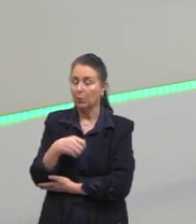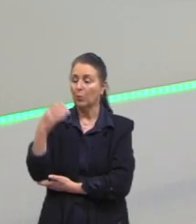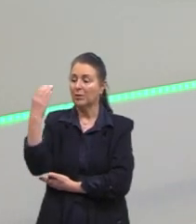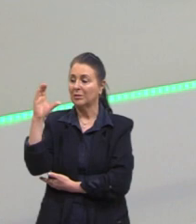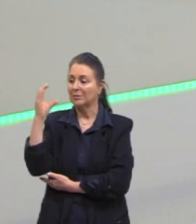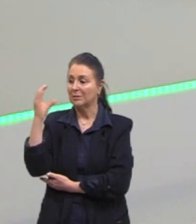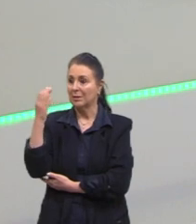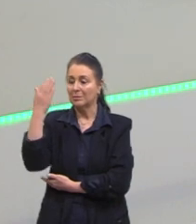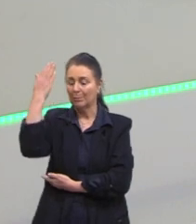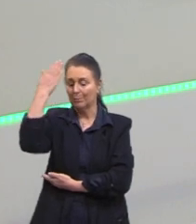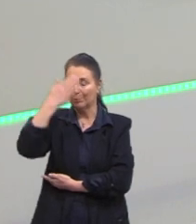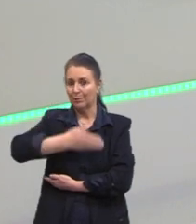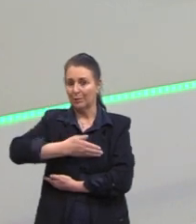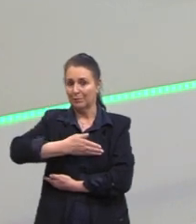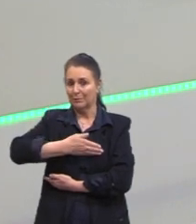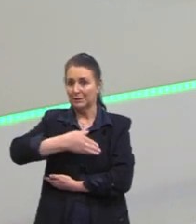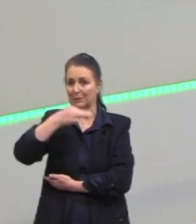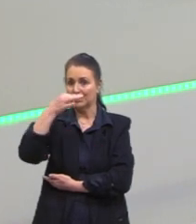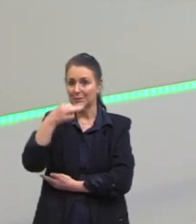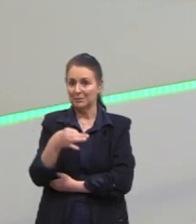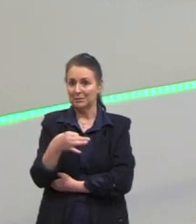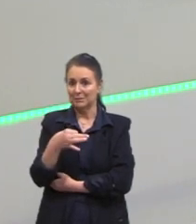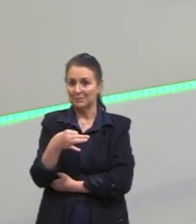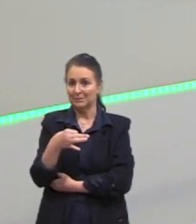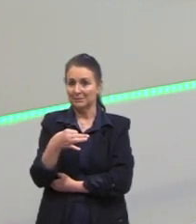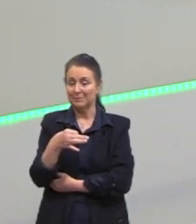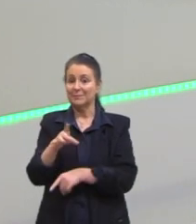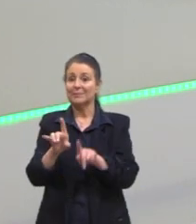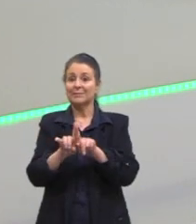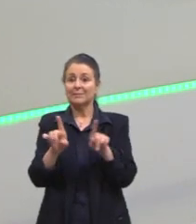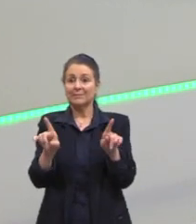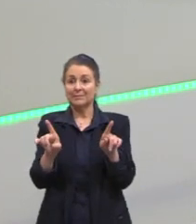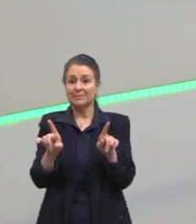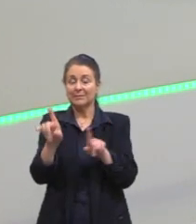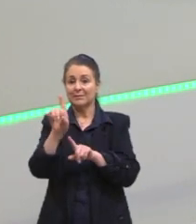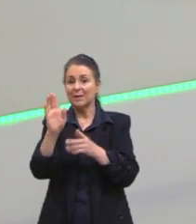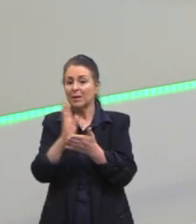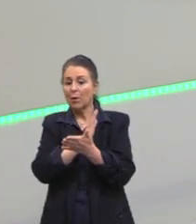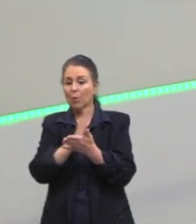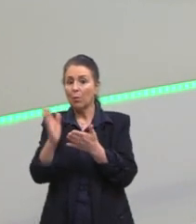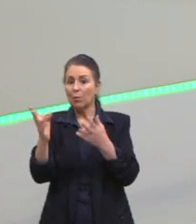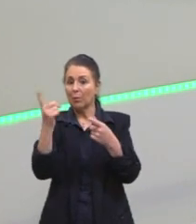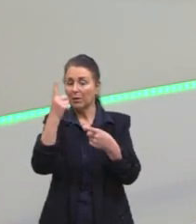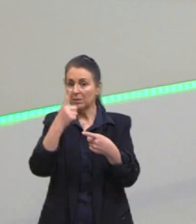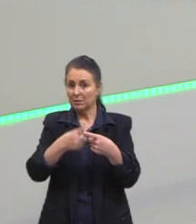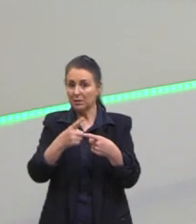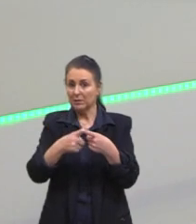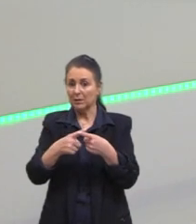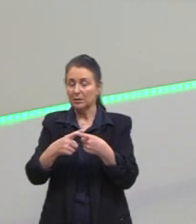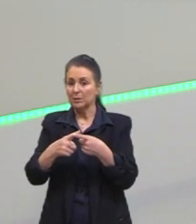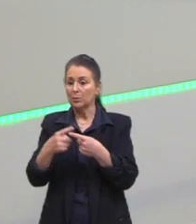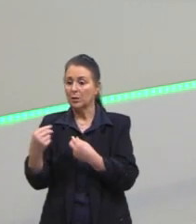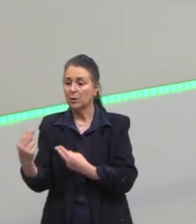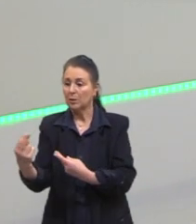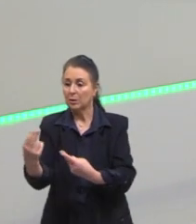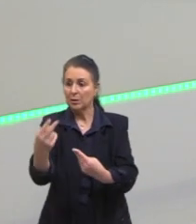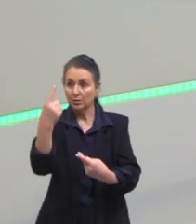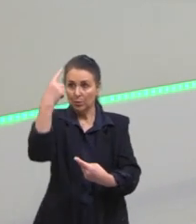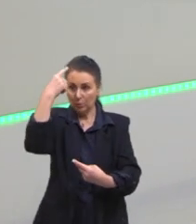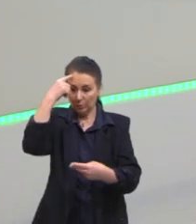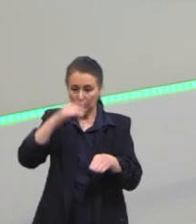ciência comprova como correto, tá? Mas, em alguns casos, o que é senso comum não